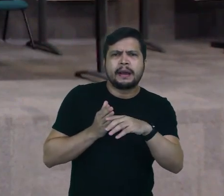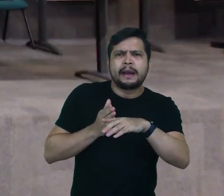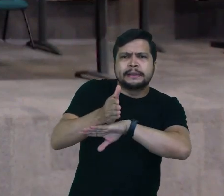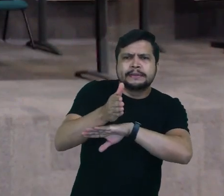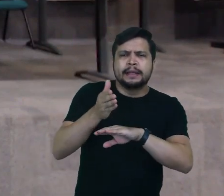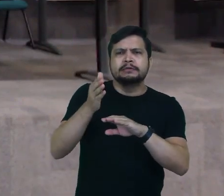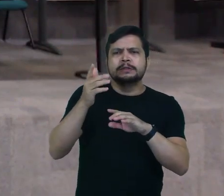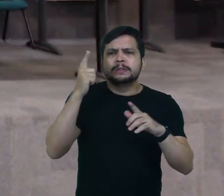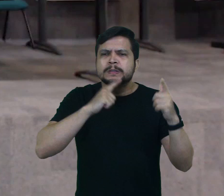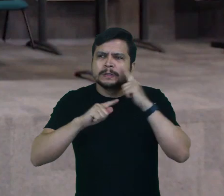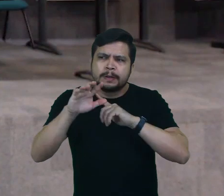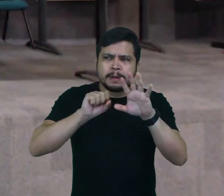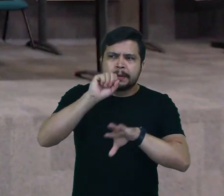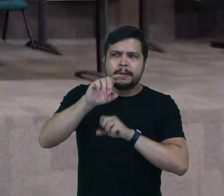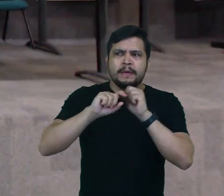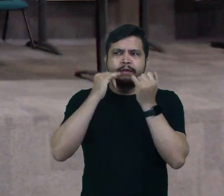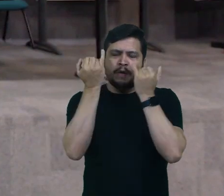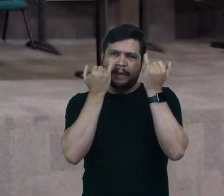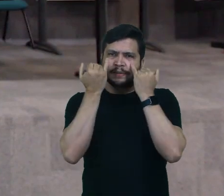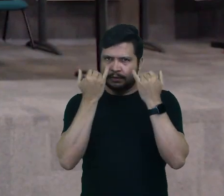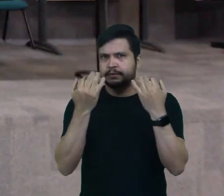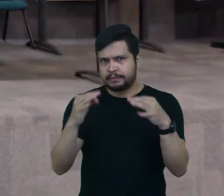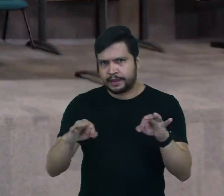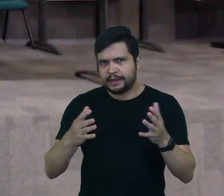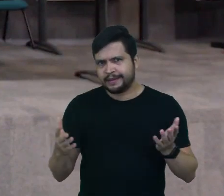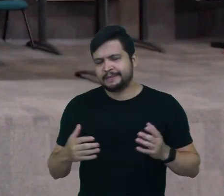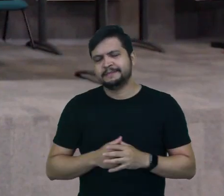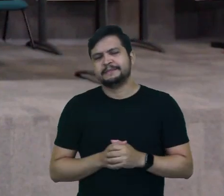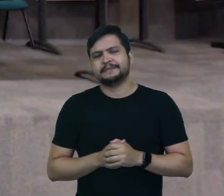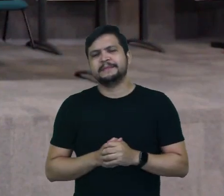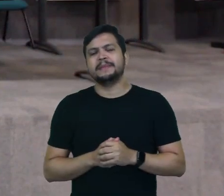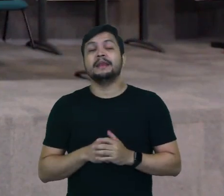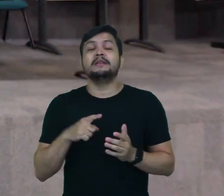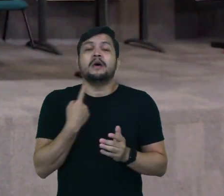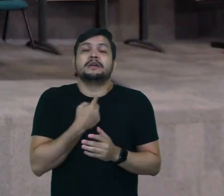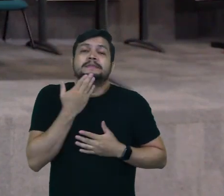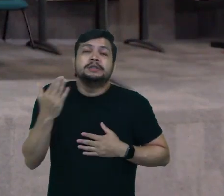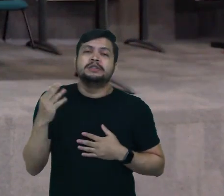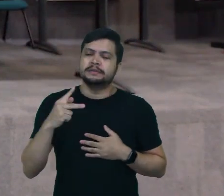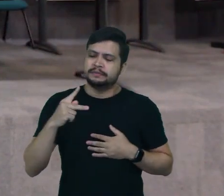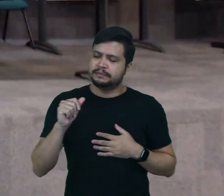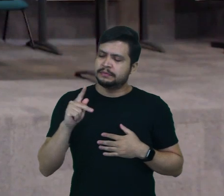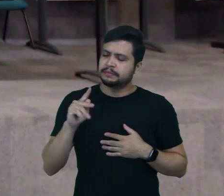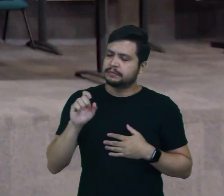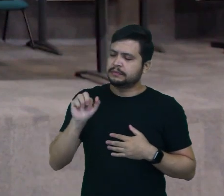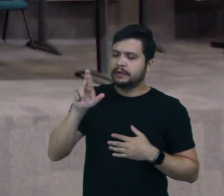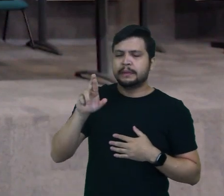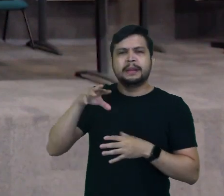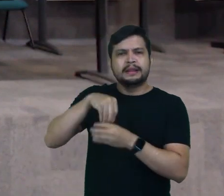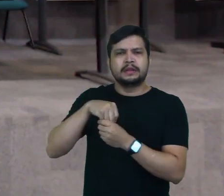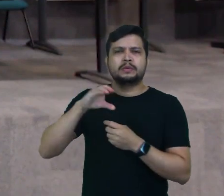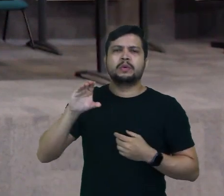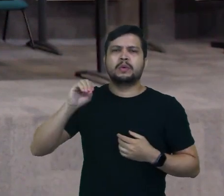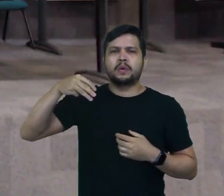pedir... Vocês não vão saber disso, só se vocês entrarem na internet. A gente pediu os papers no Comute, que era assim,